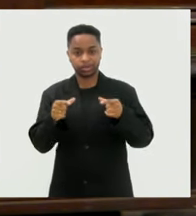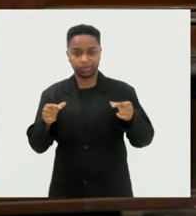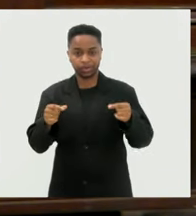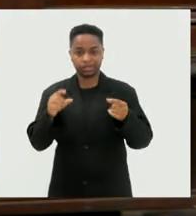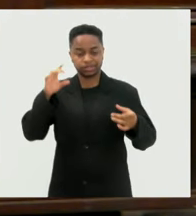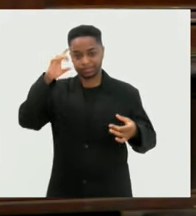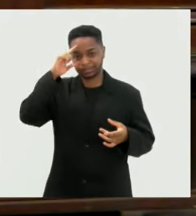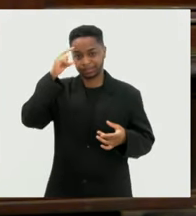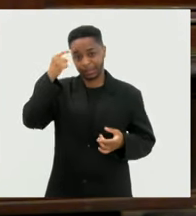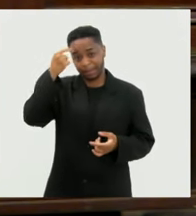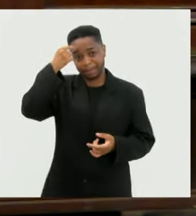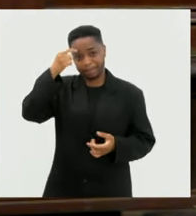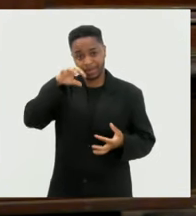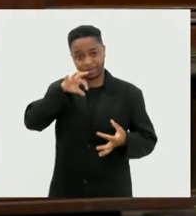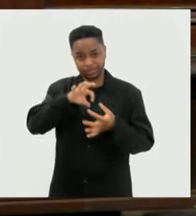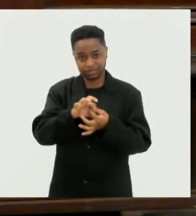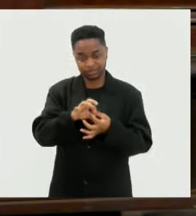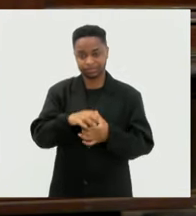pensamento.